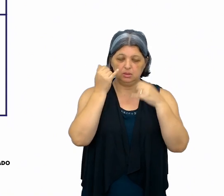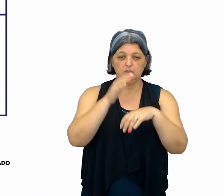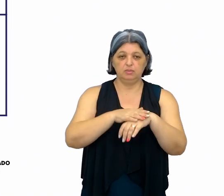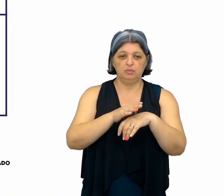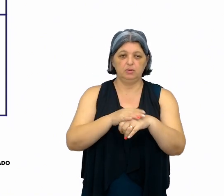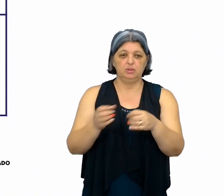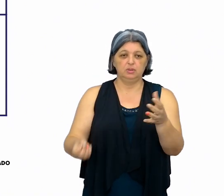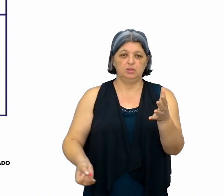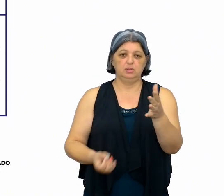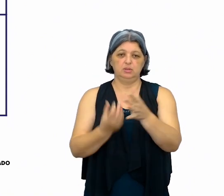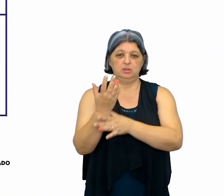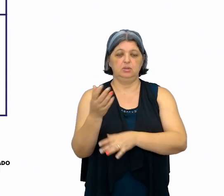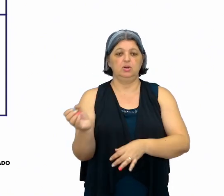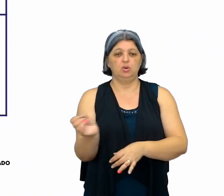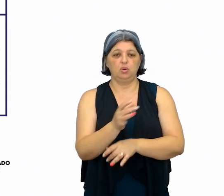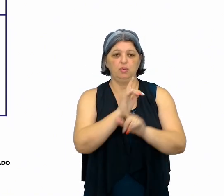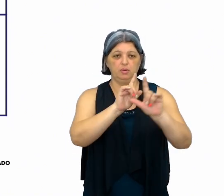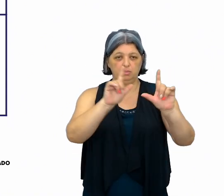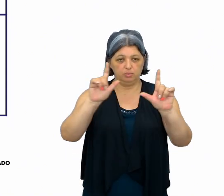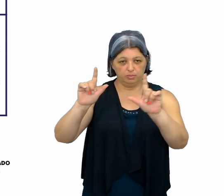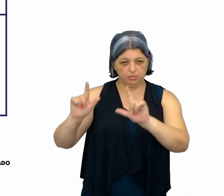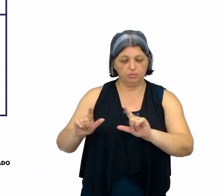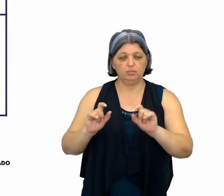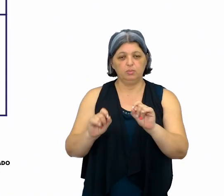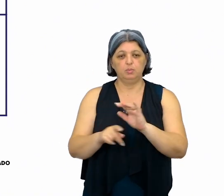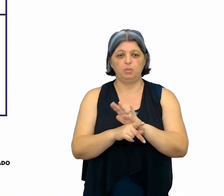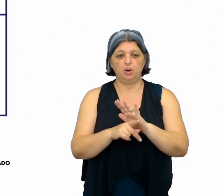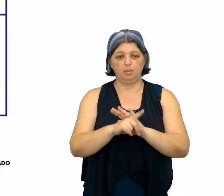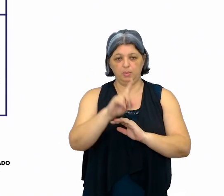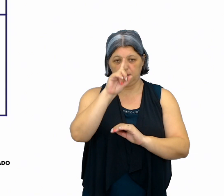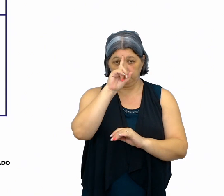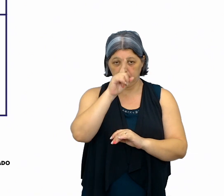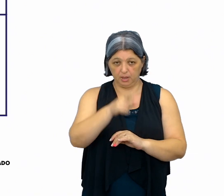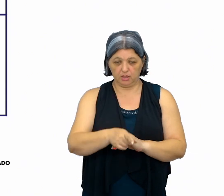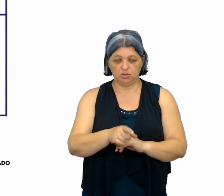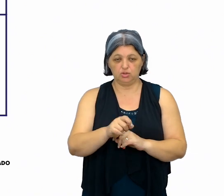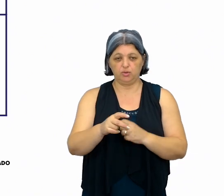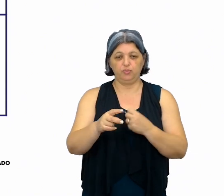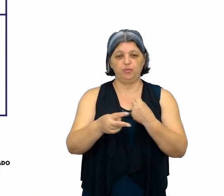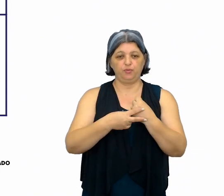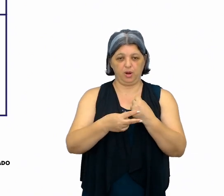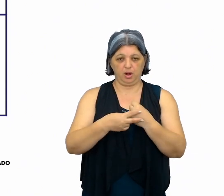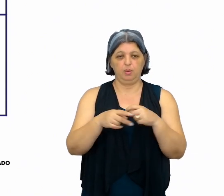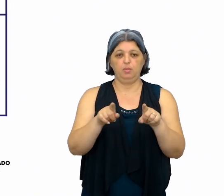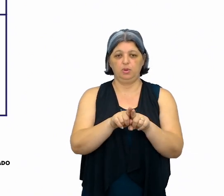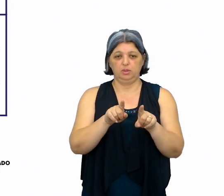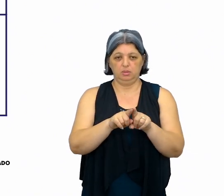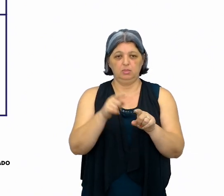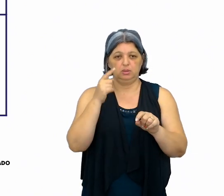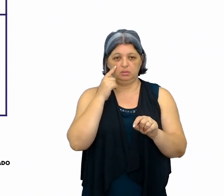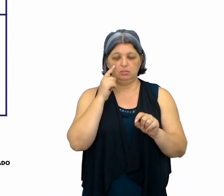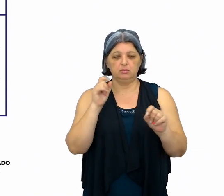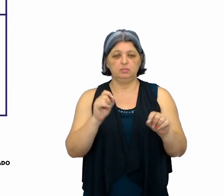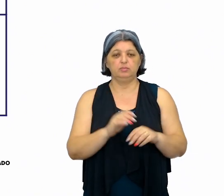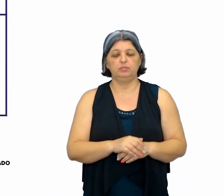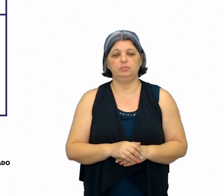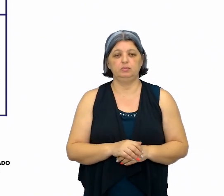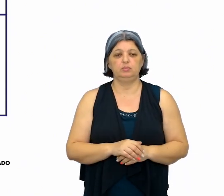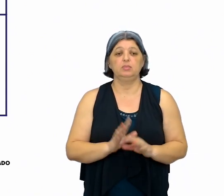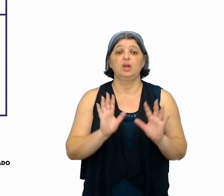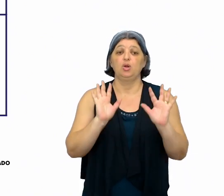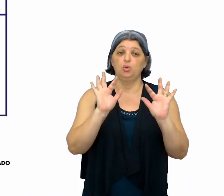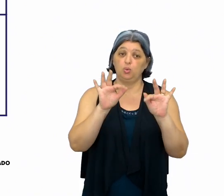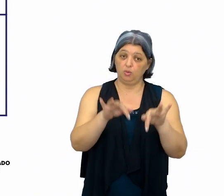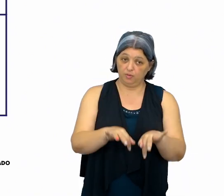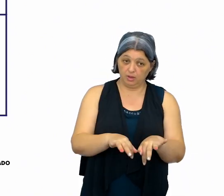cartaz com uma lista de verbos no imperativo que cabem em textos instrucionais. Por fim, se